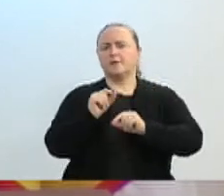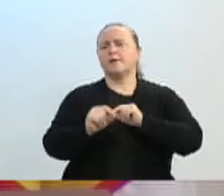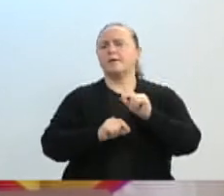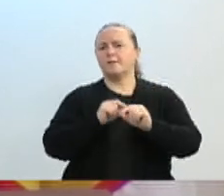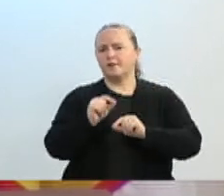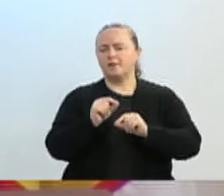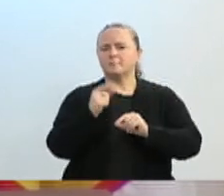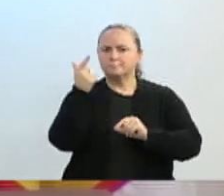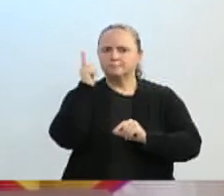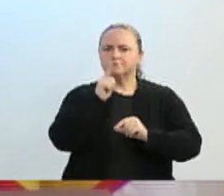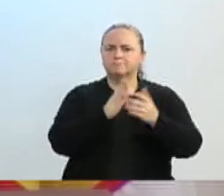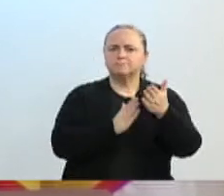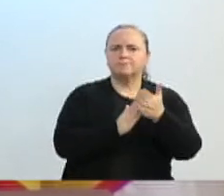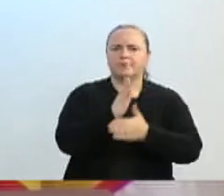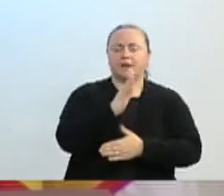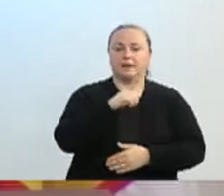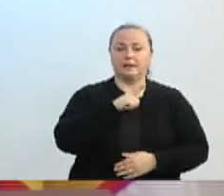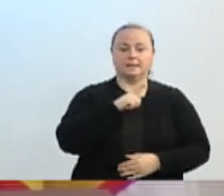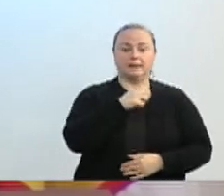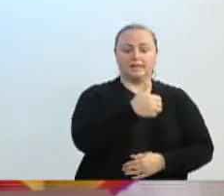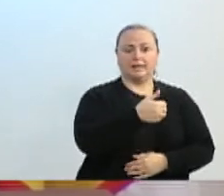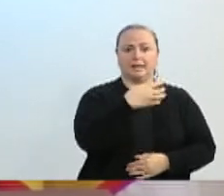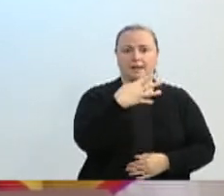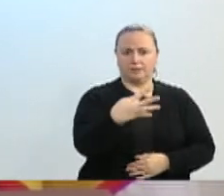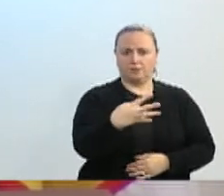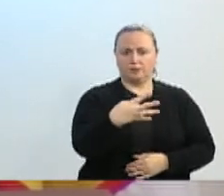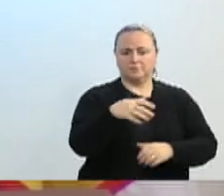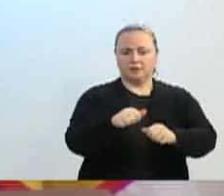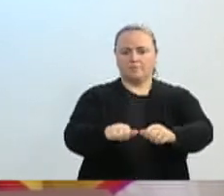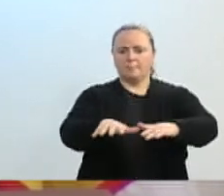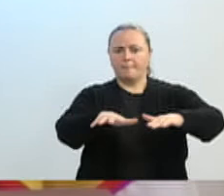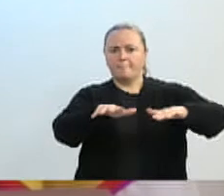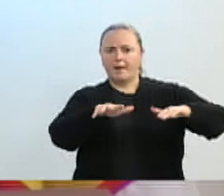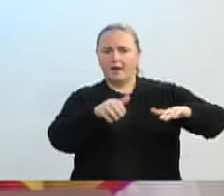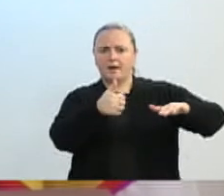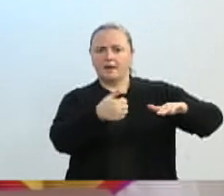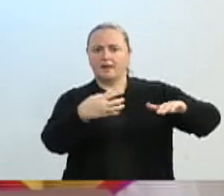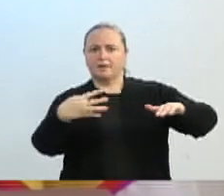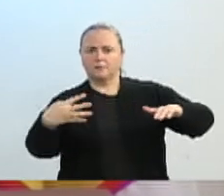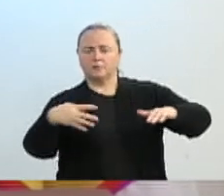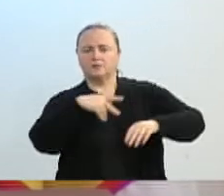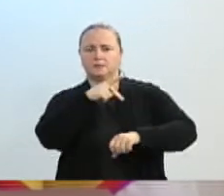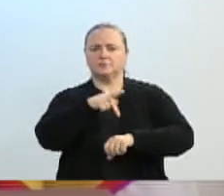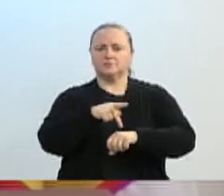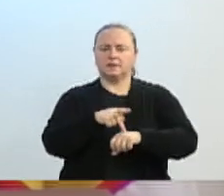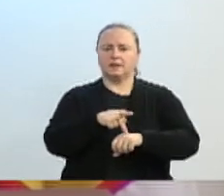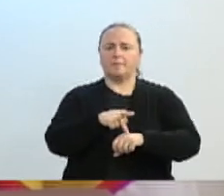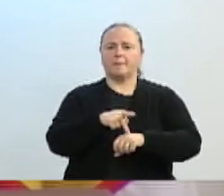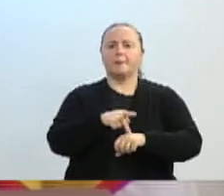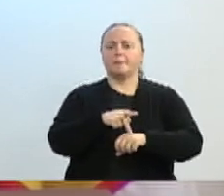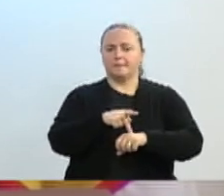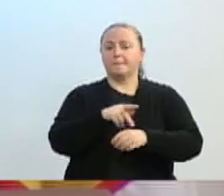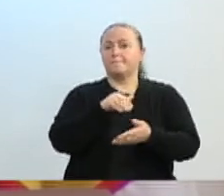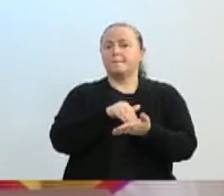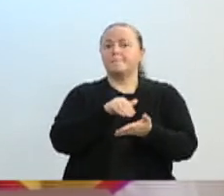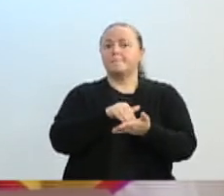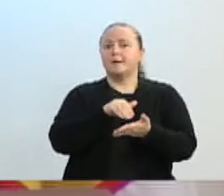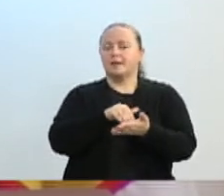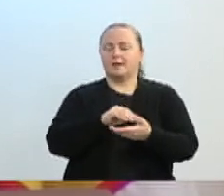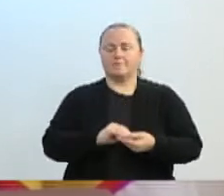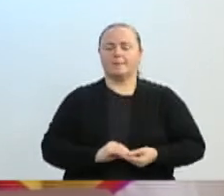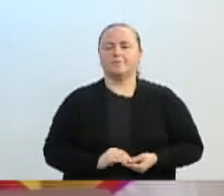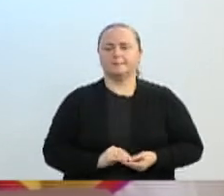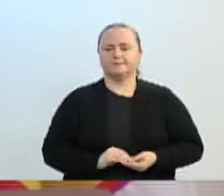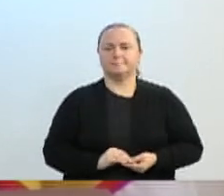em 14 das 27 assembleias estaduais do país. Atualmente, o deputado já conseguiu a sua aprovação em